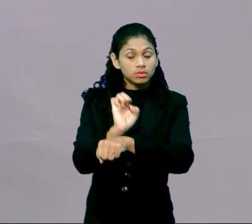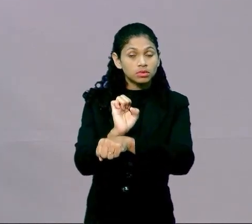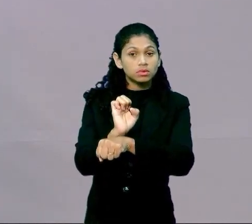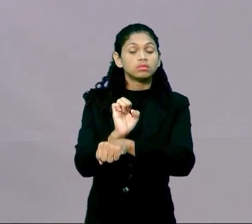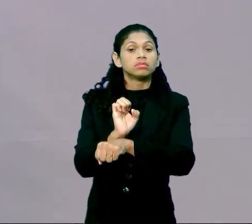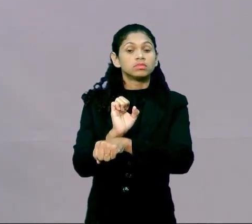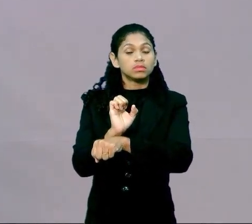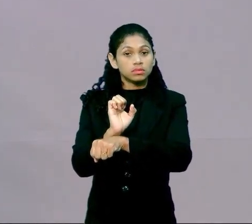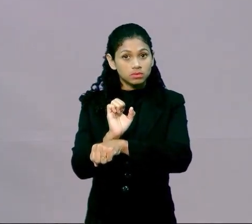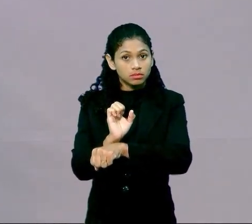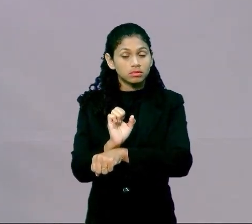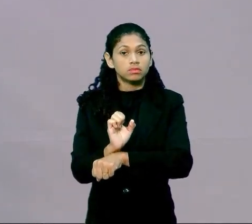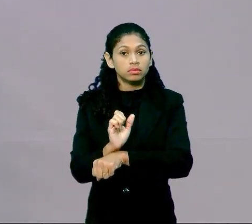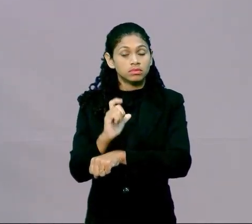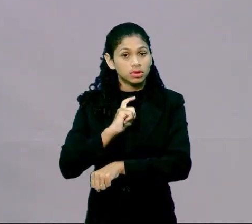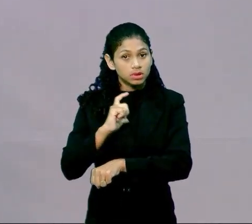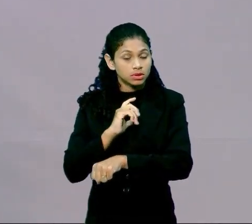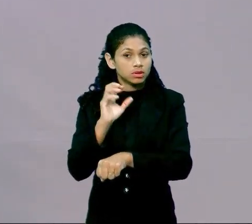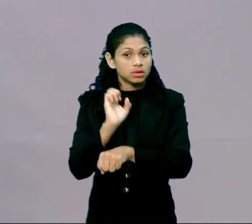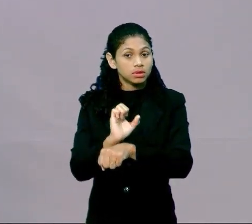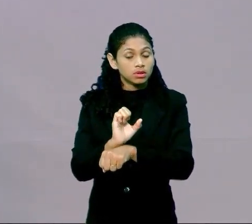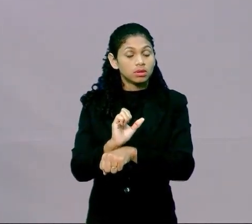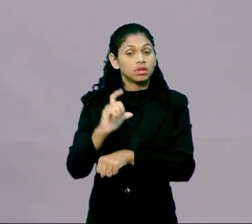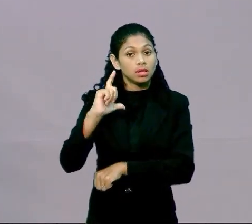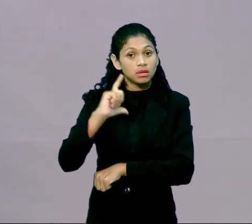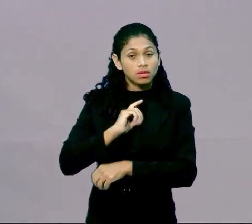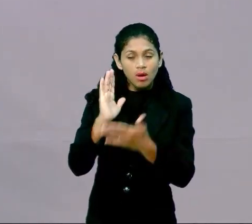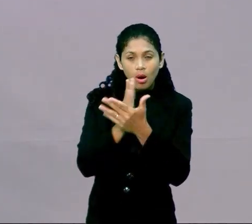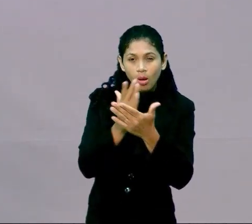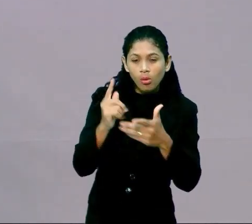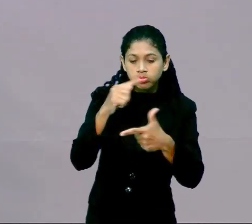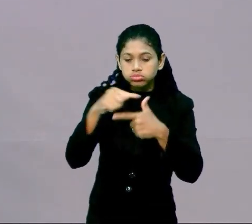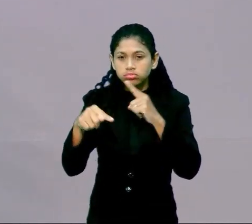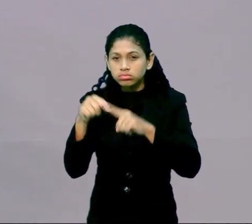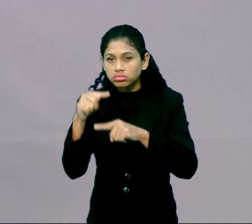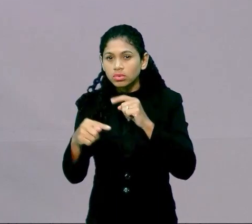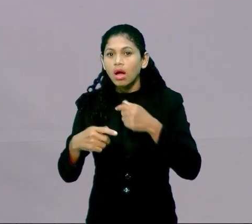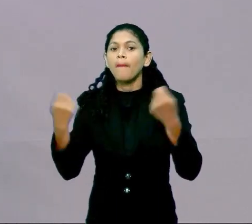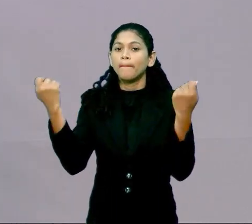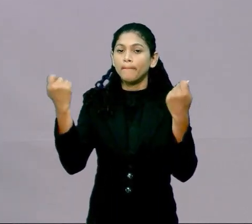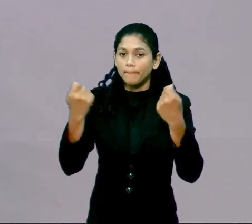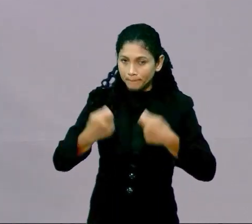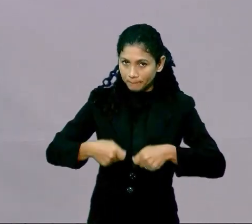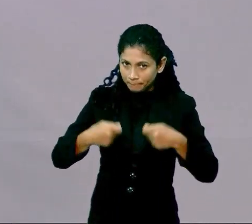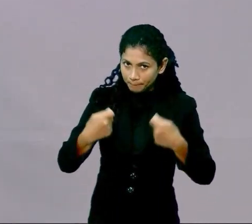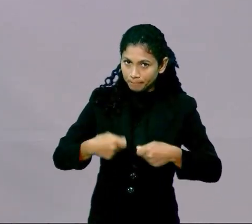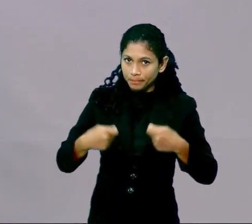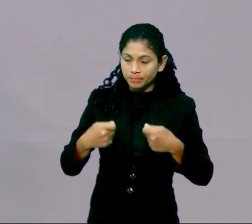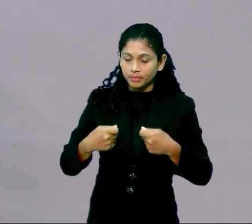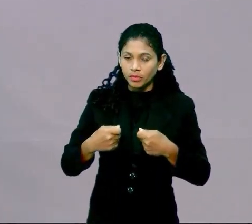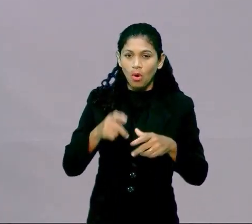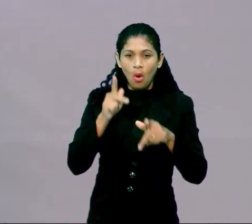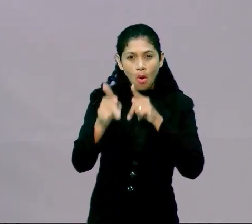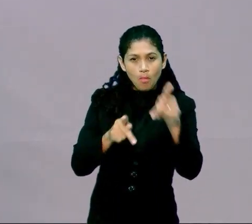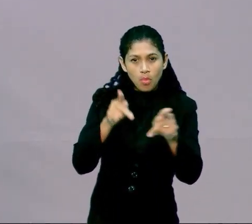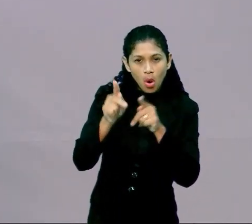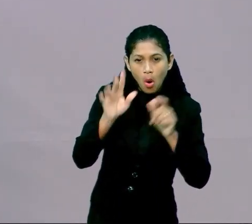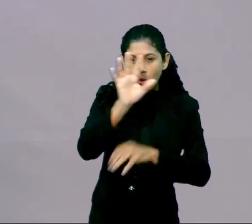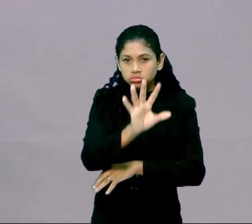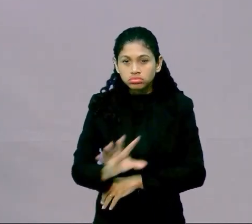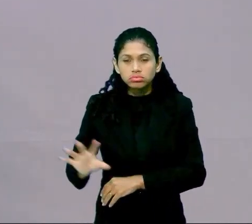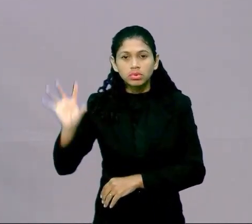e ele possui alguns elementos que são necessários. Povo, território,